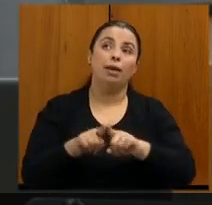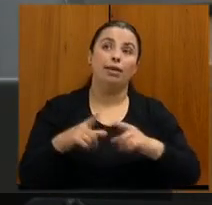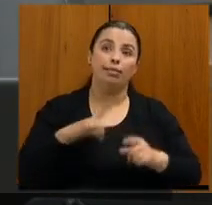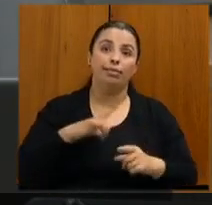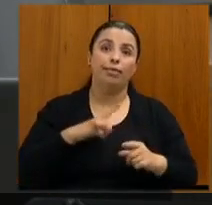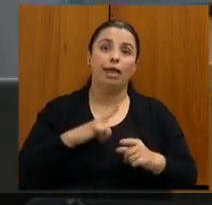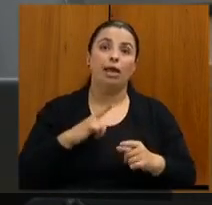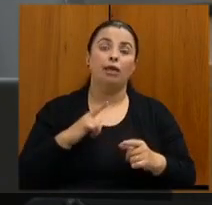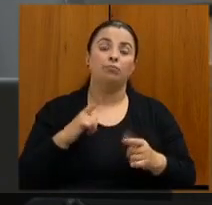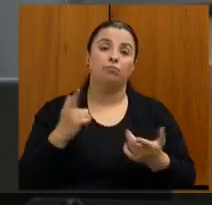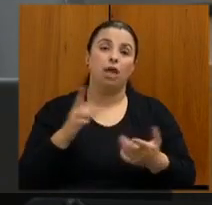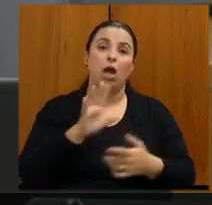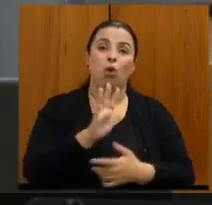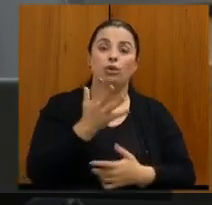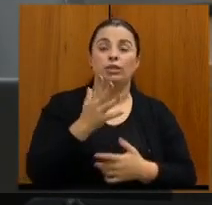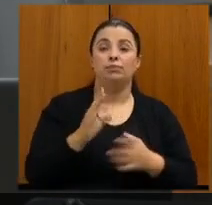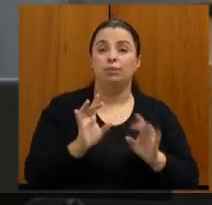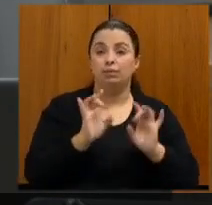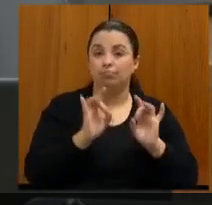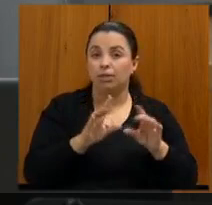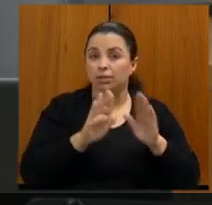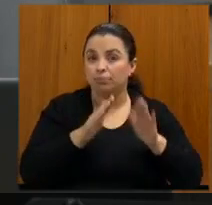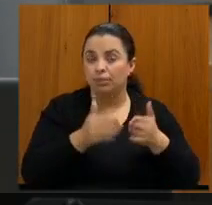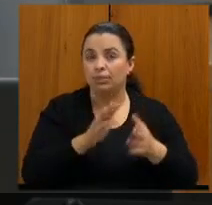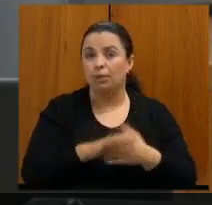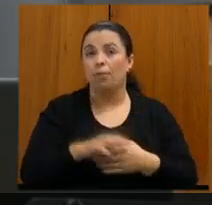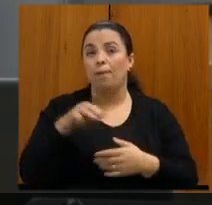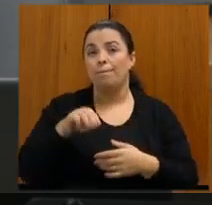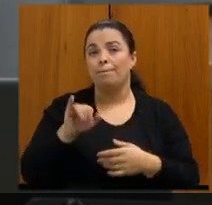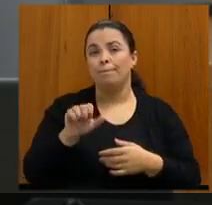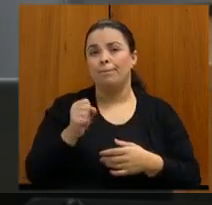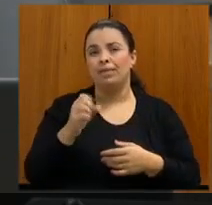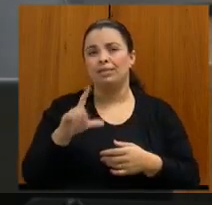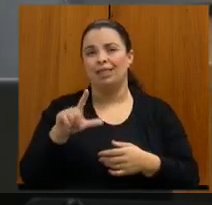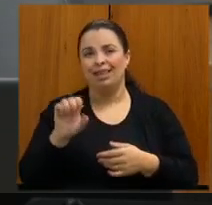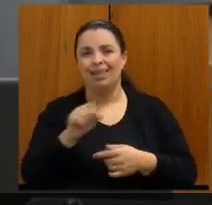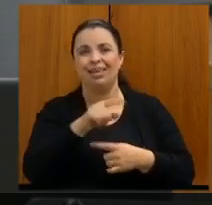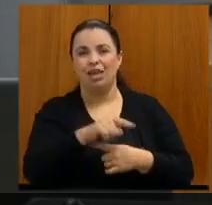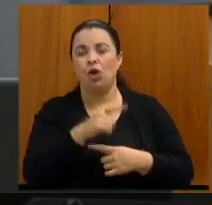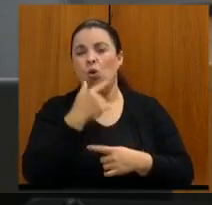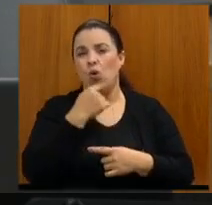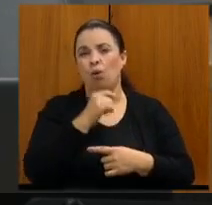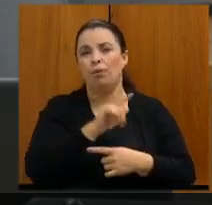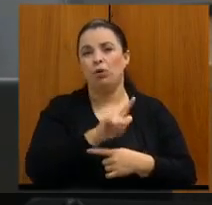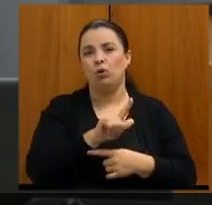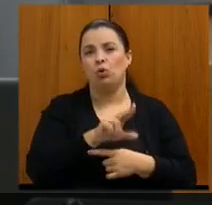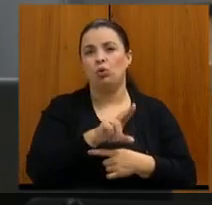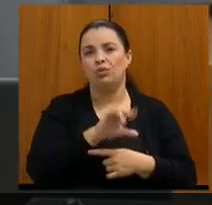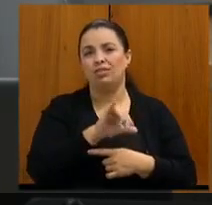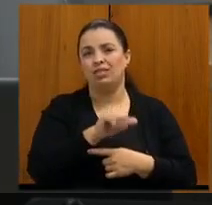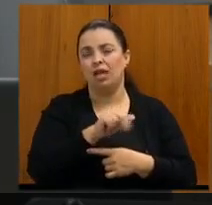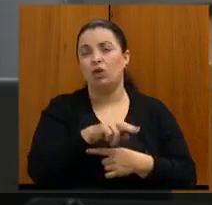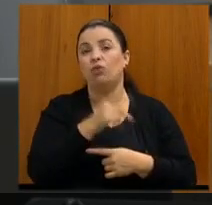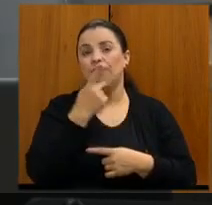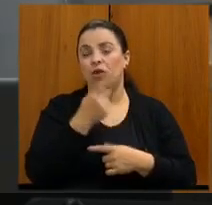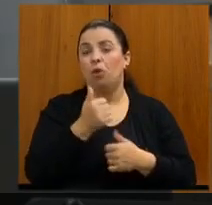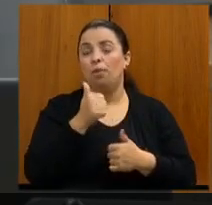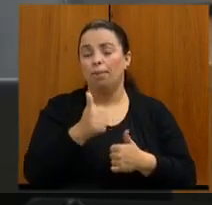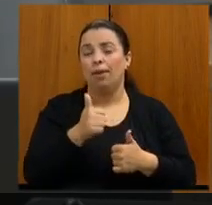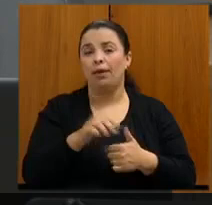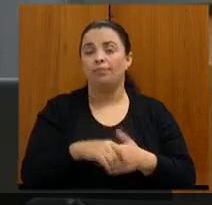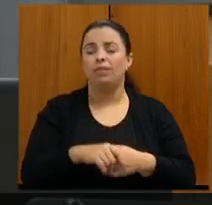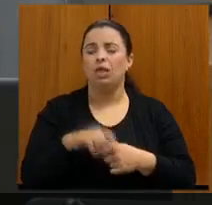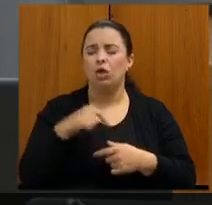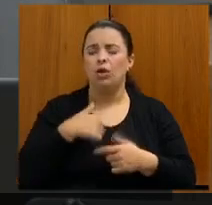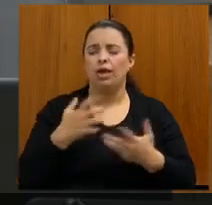me sair né E o Luciano Falaram bem aqui e queria salientar né para quem não sabe enfim